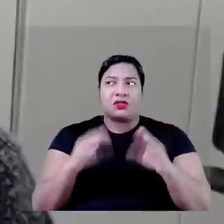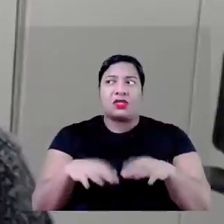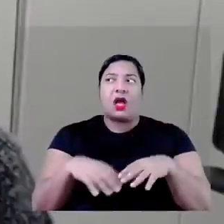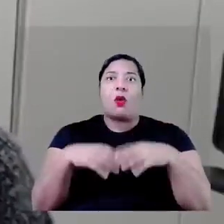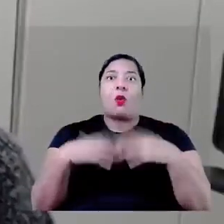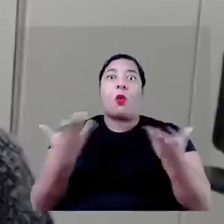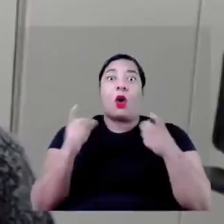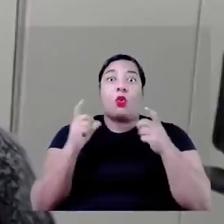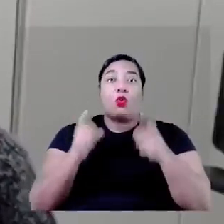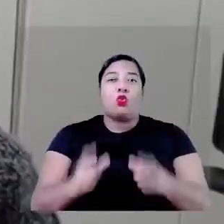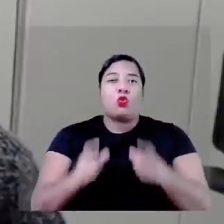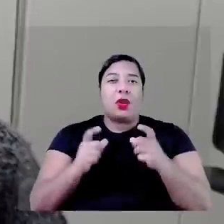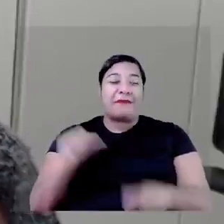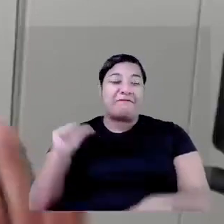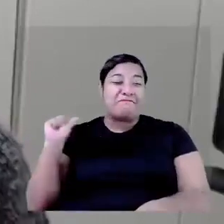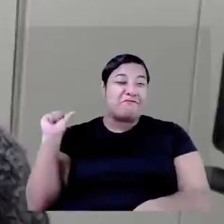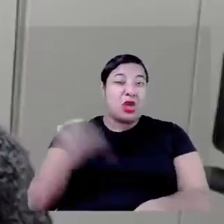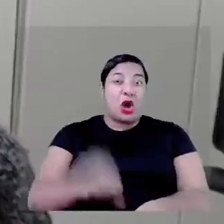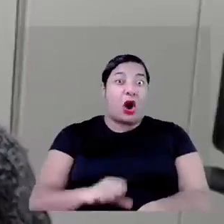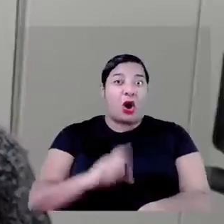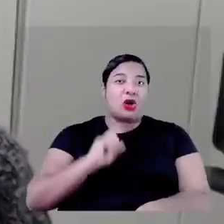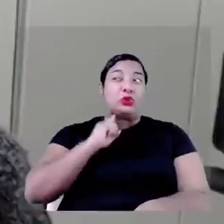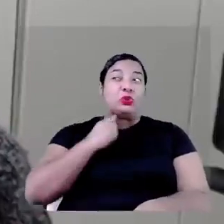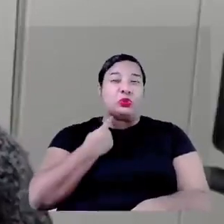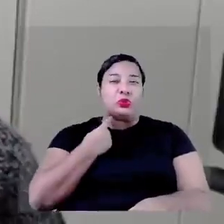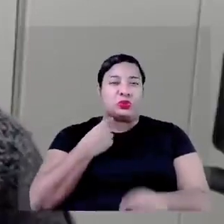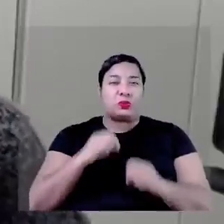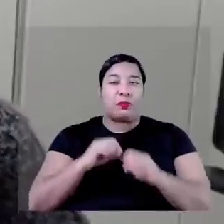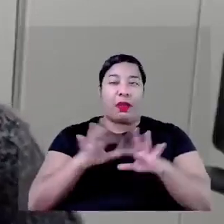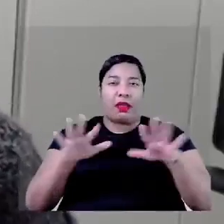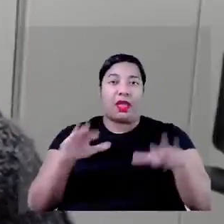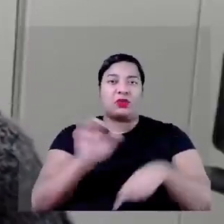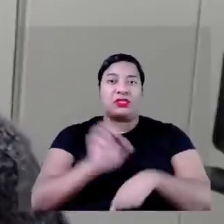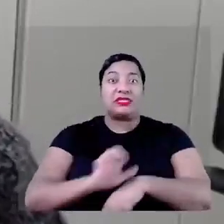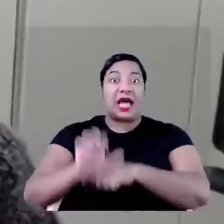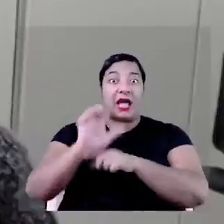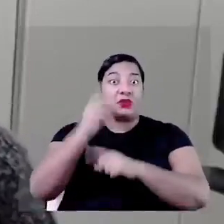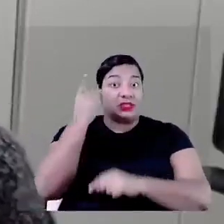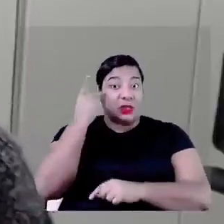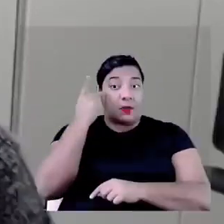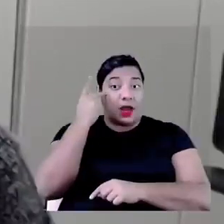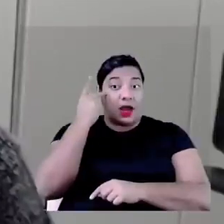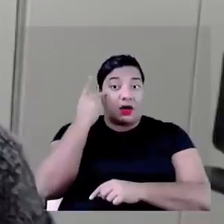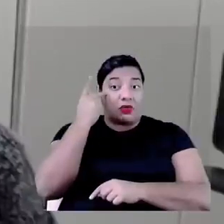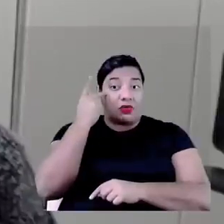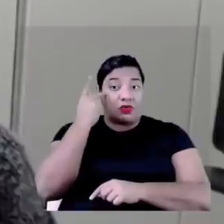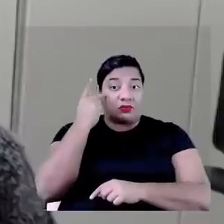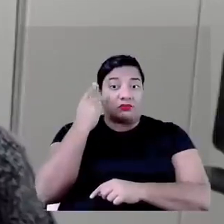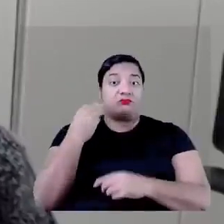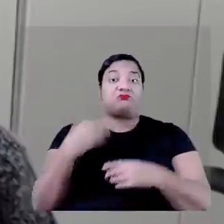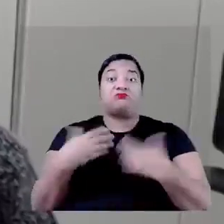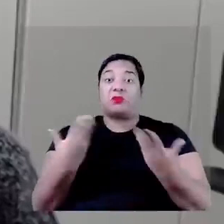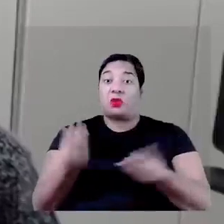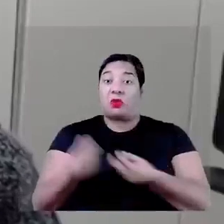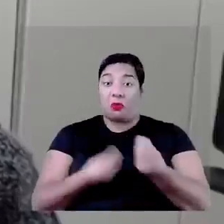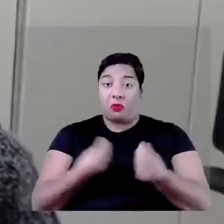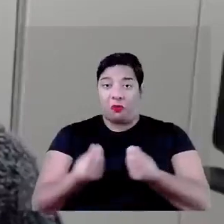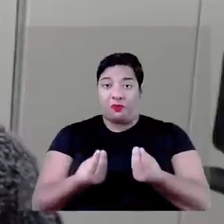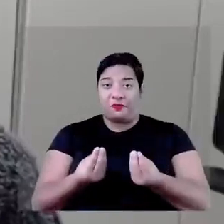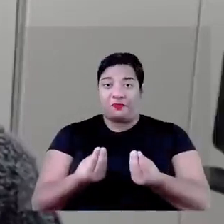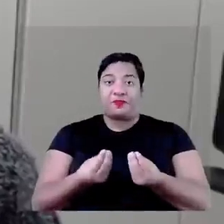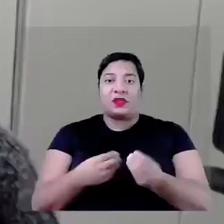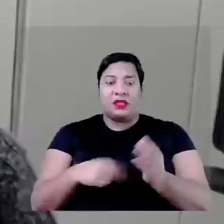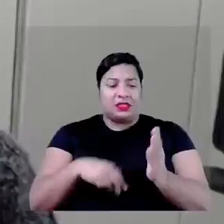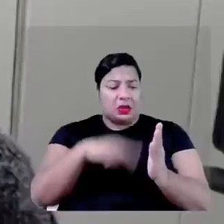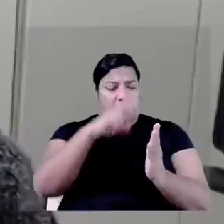mais significativas quando a gente pensa no estado de São Paulo, que é onde a gente está fisicamente, né? Então, pela leitura do próprio